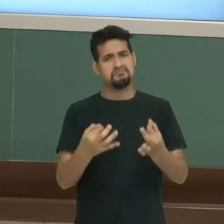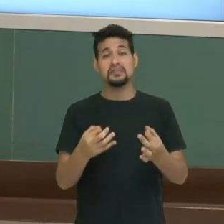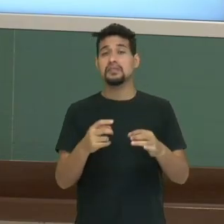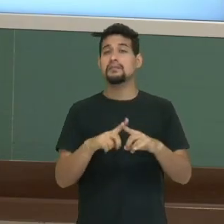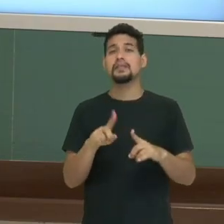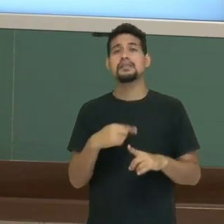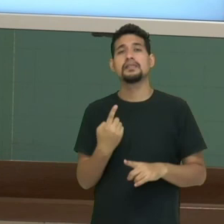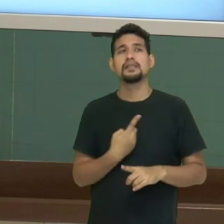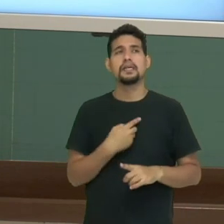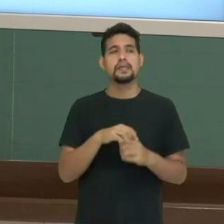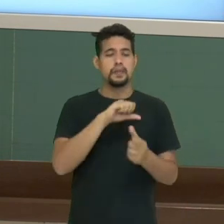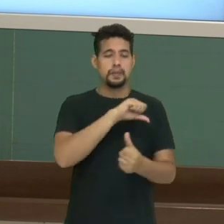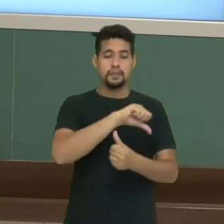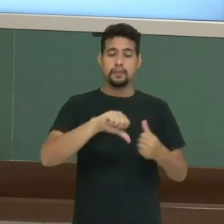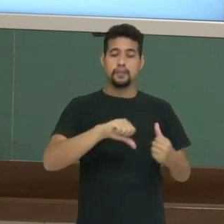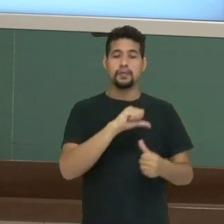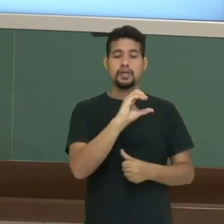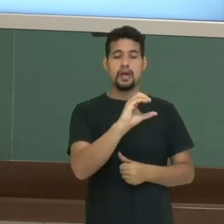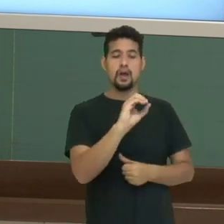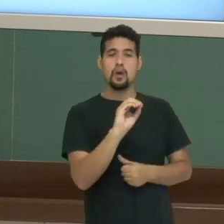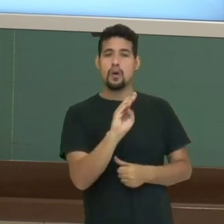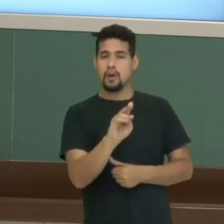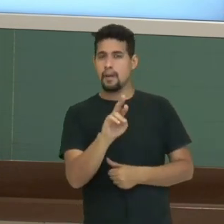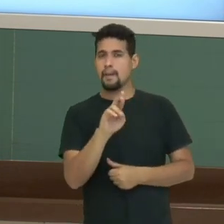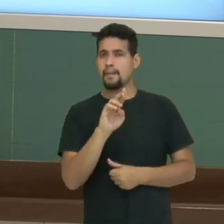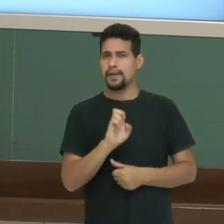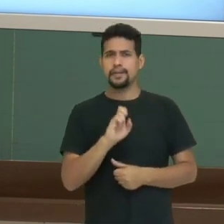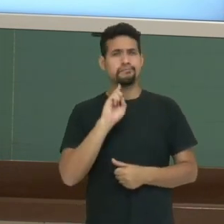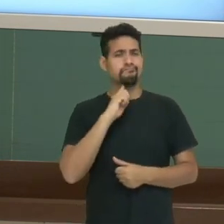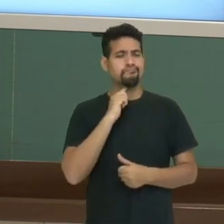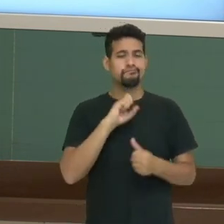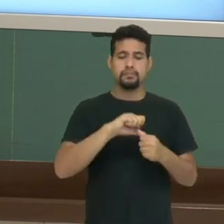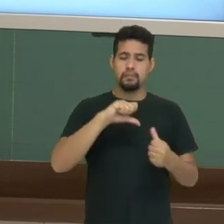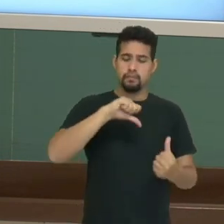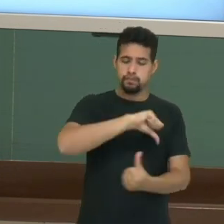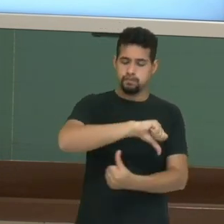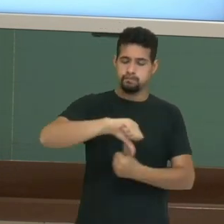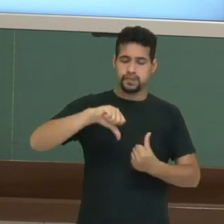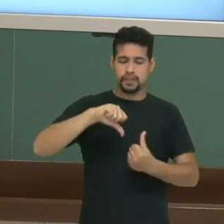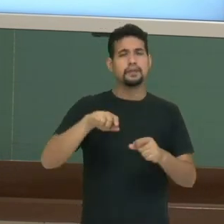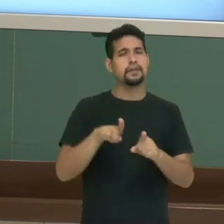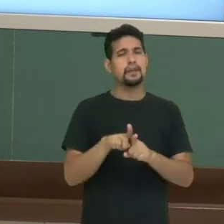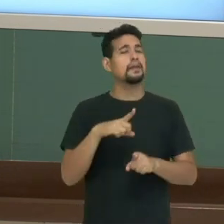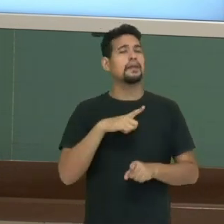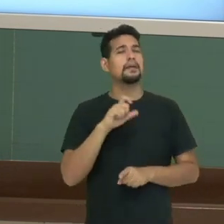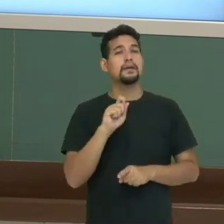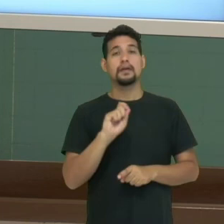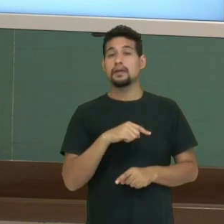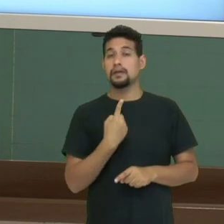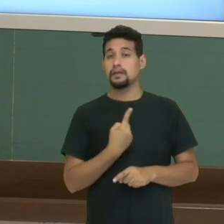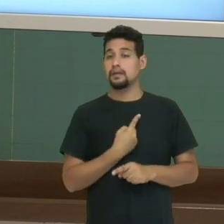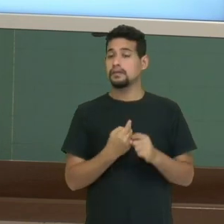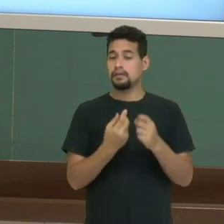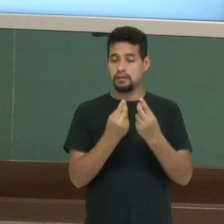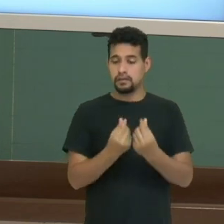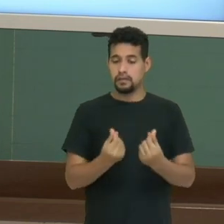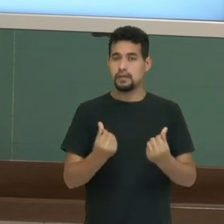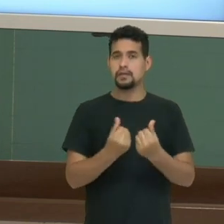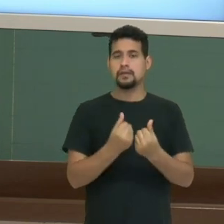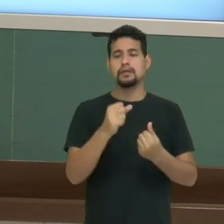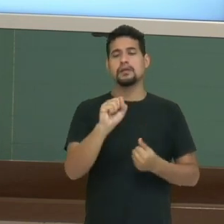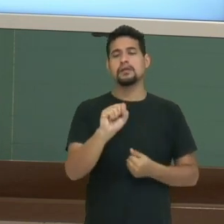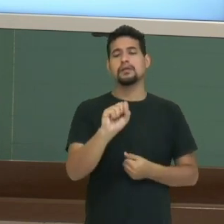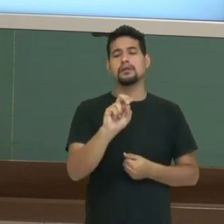sai de um cobre impuro, faz o processo da eletrólise, tendo lá a nossa solução sulfato de